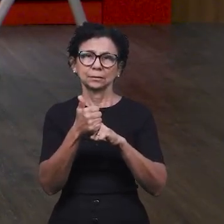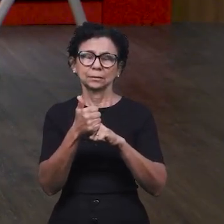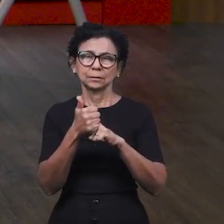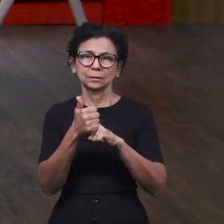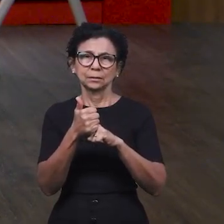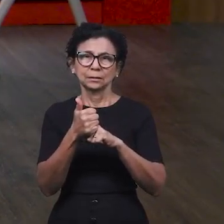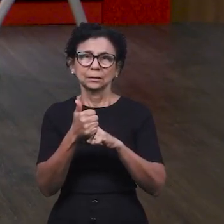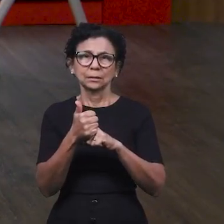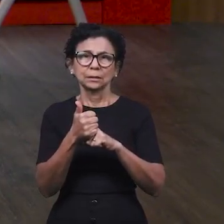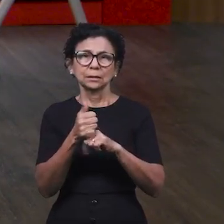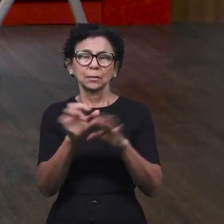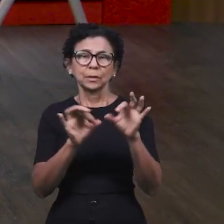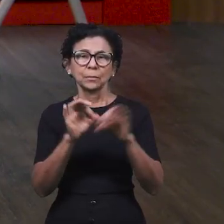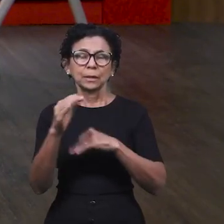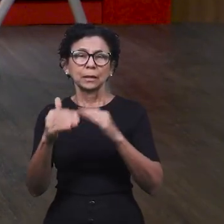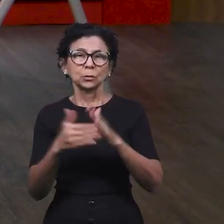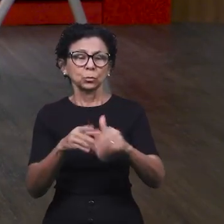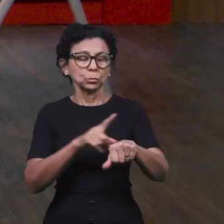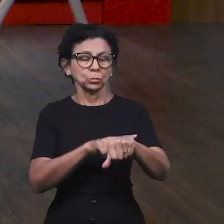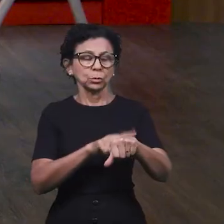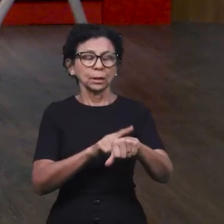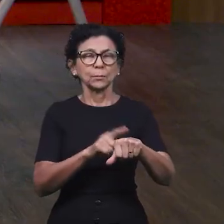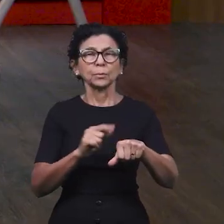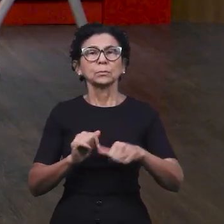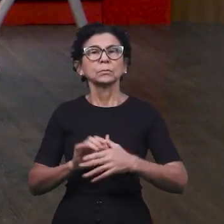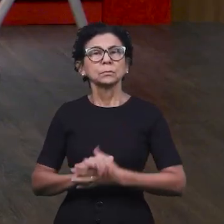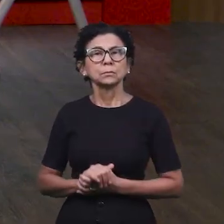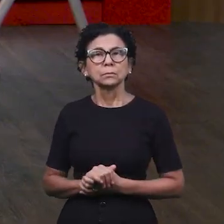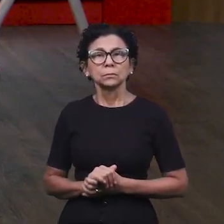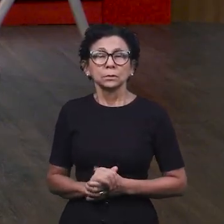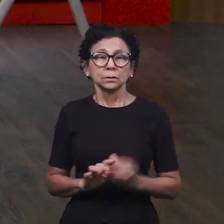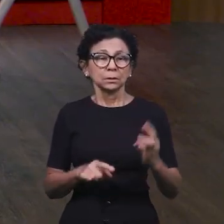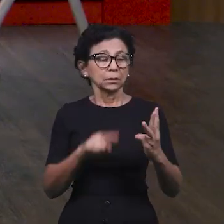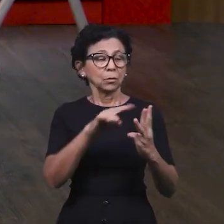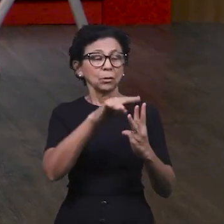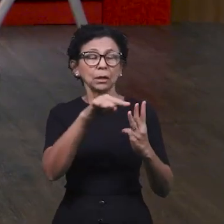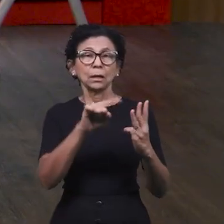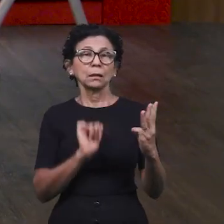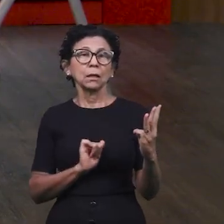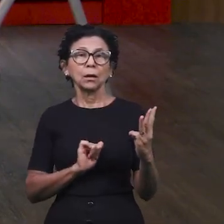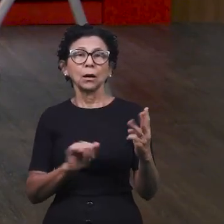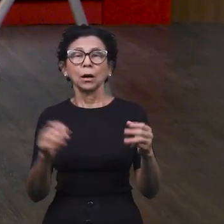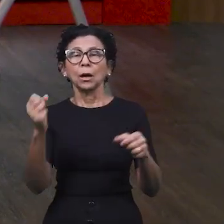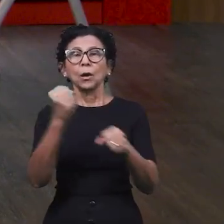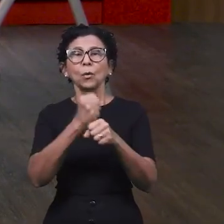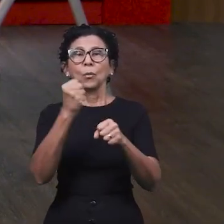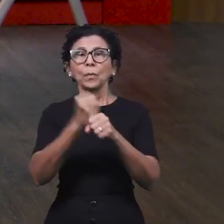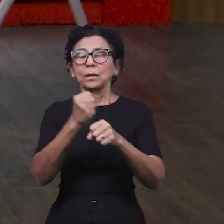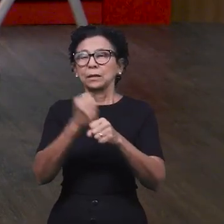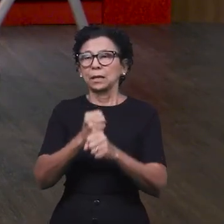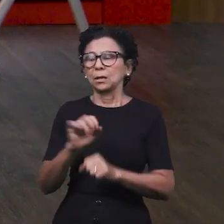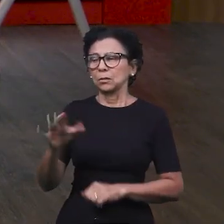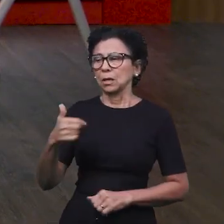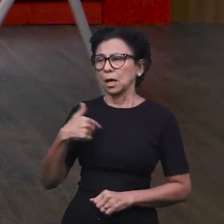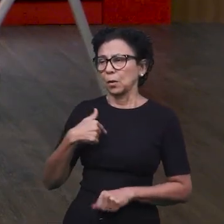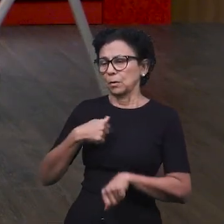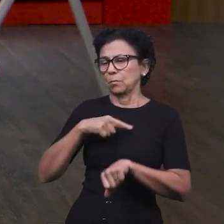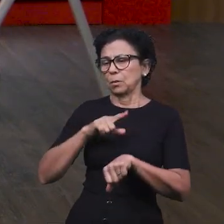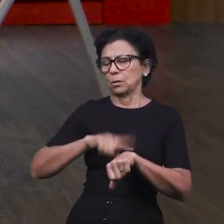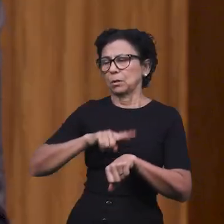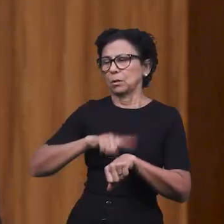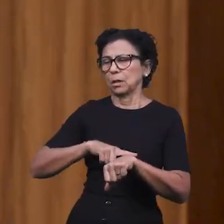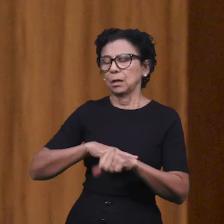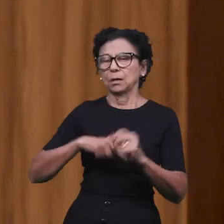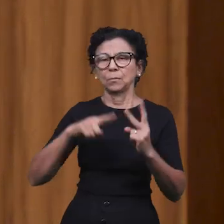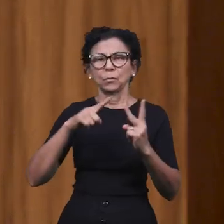porque senão nós teríamos ali cada um na sua sentença fazendo o que quisesse. O pedreiro ia puxar para o lado dele, o marceneiro ia